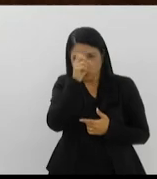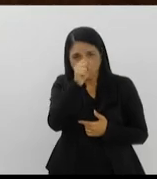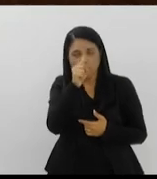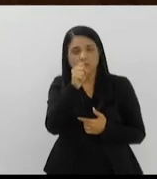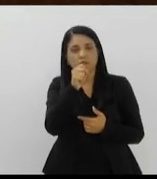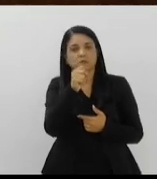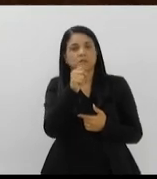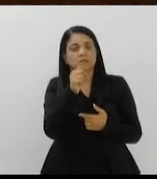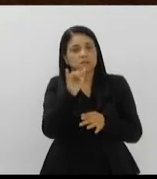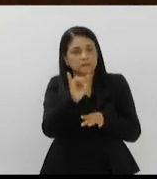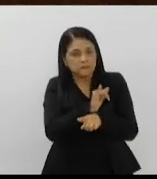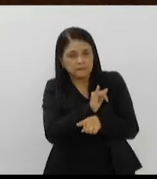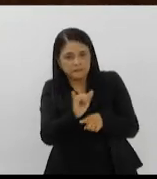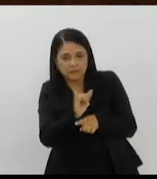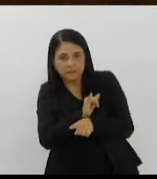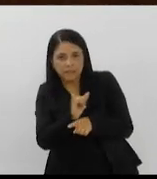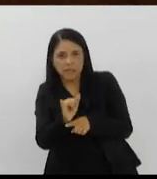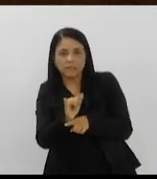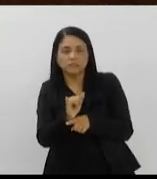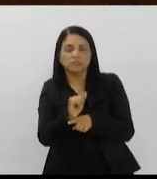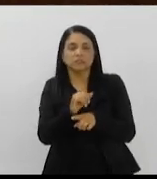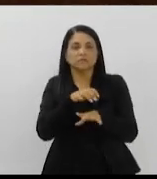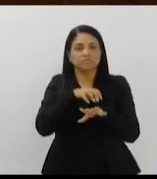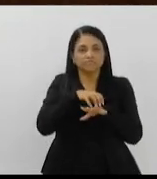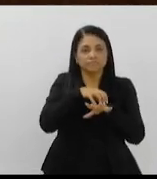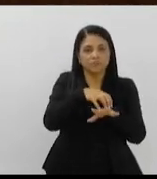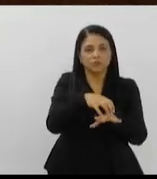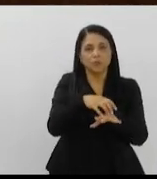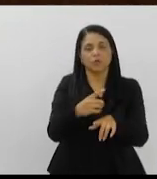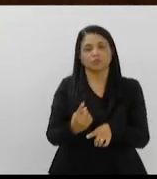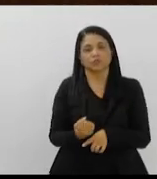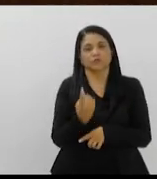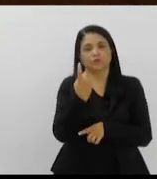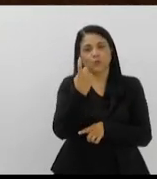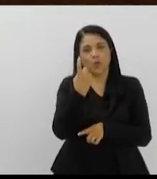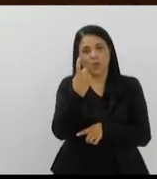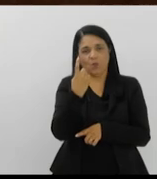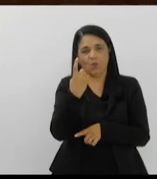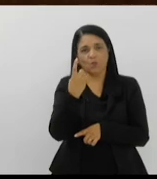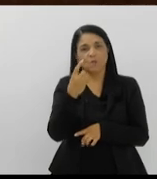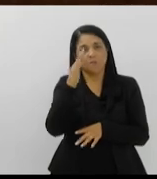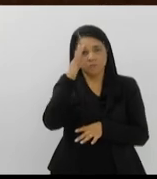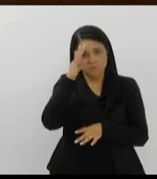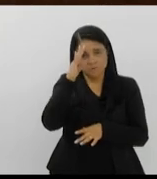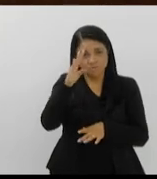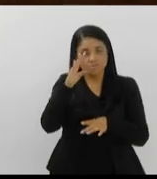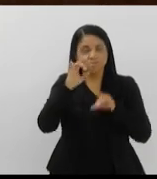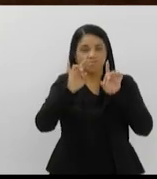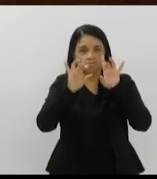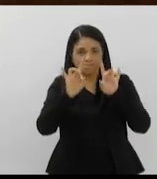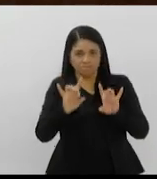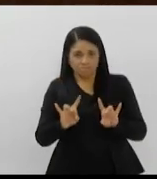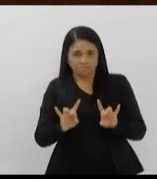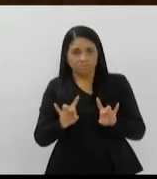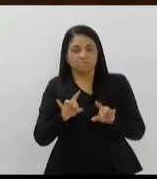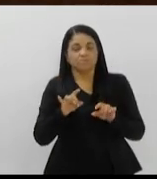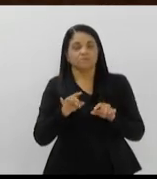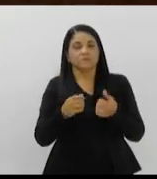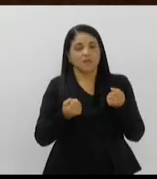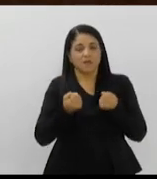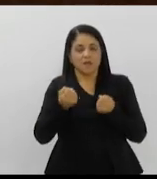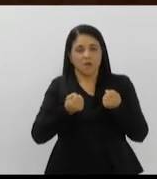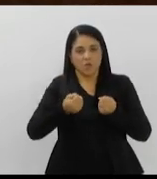alternativas ao transporte individual, especialmente aos carros movidos a combustíveis